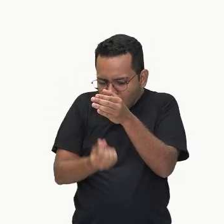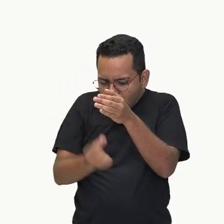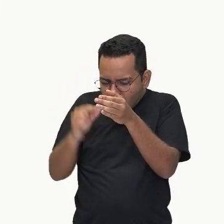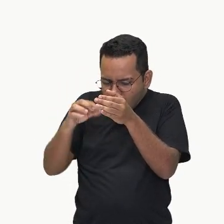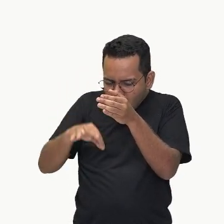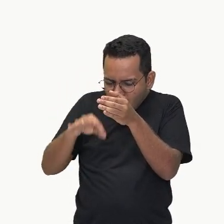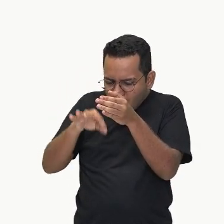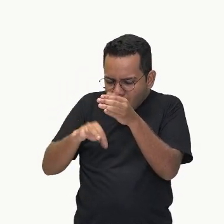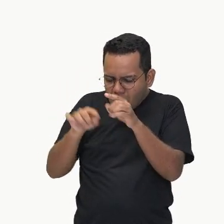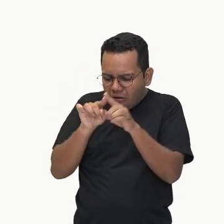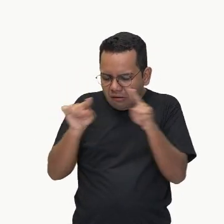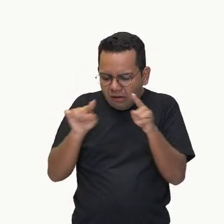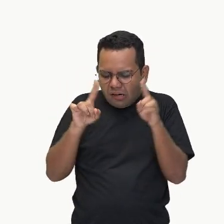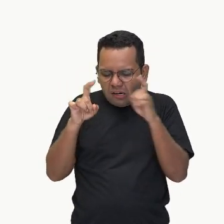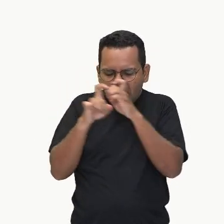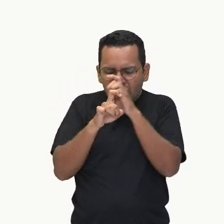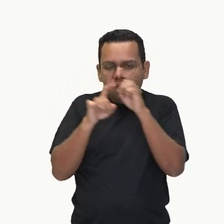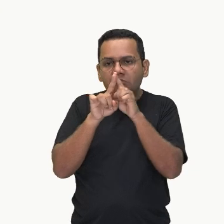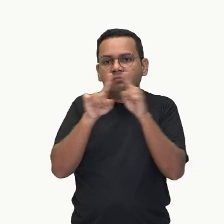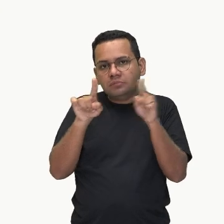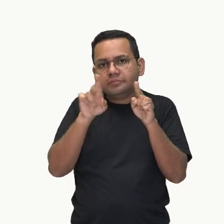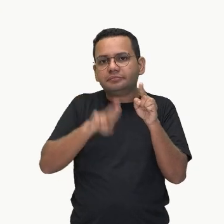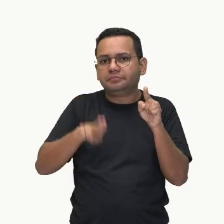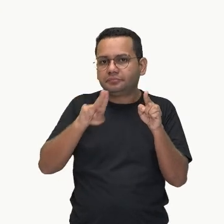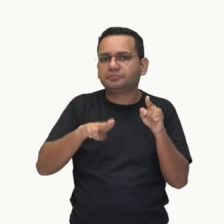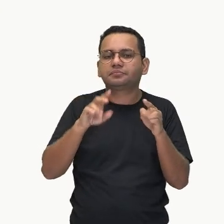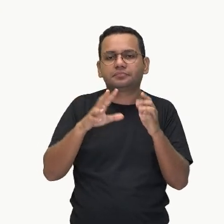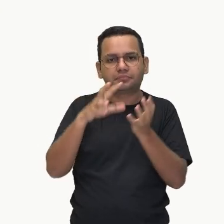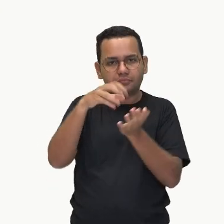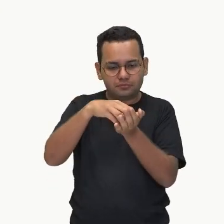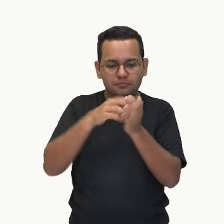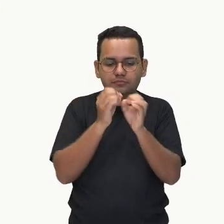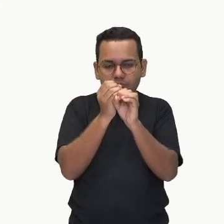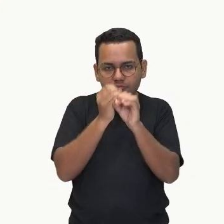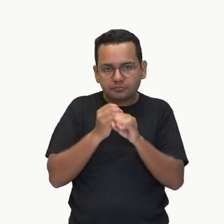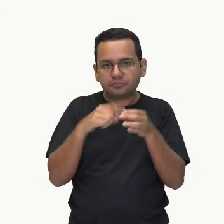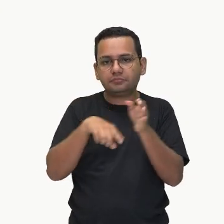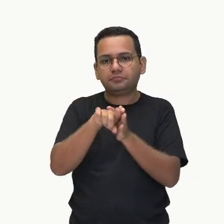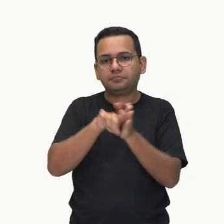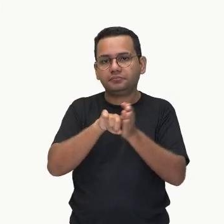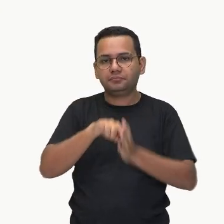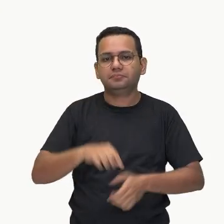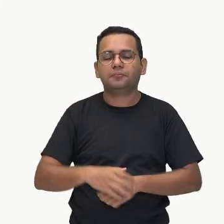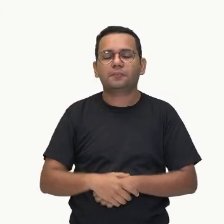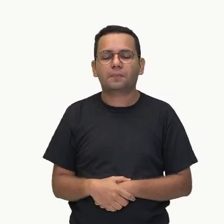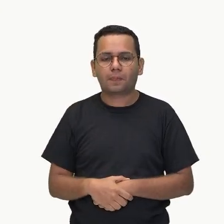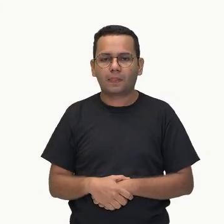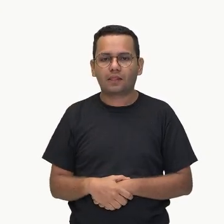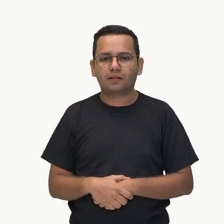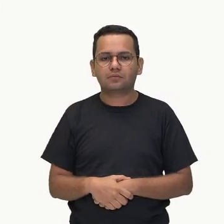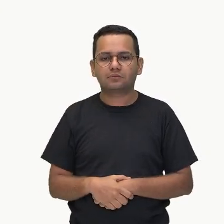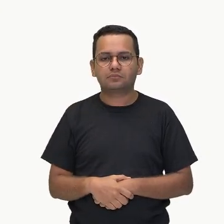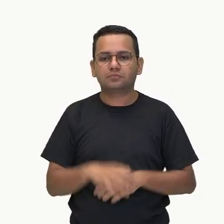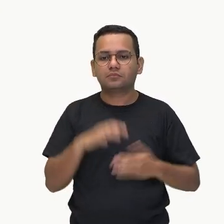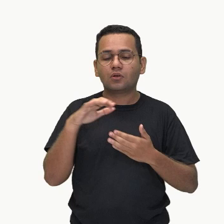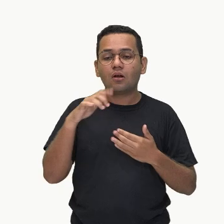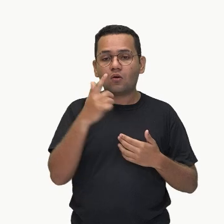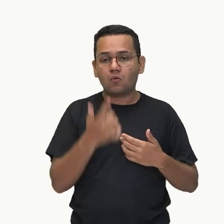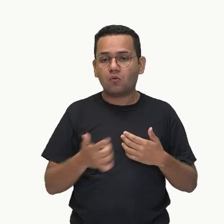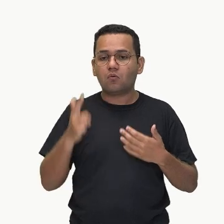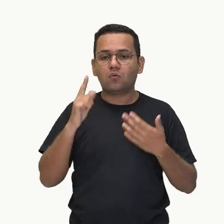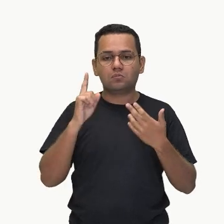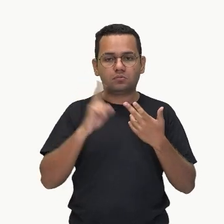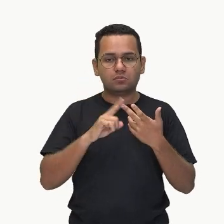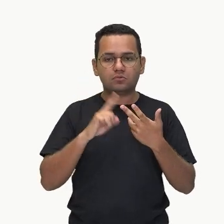mencionei, amplamente empregado nos laboratórios de pesquisa, certo? Próximo método de separação de